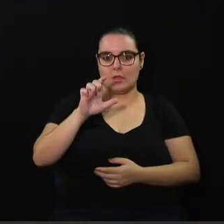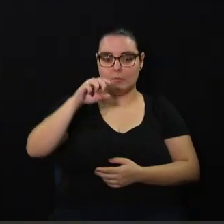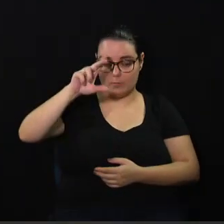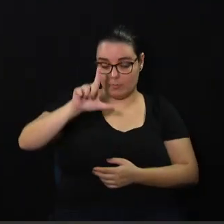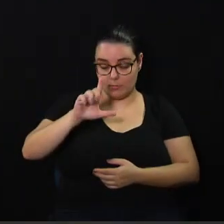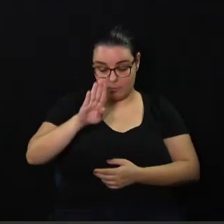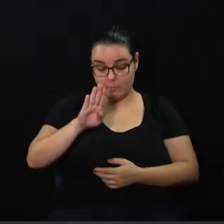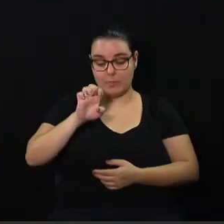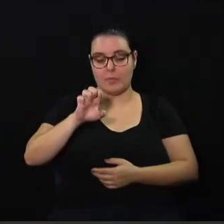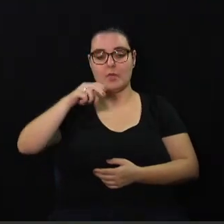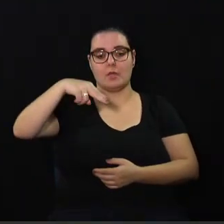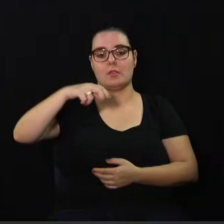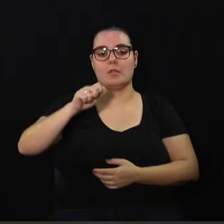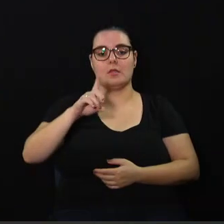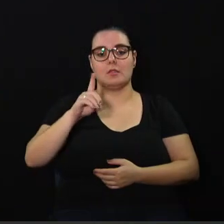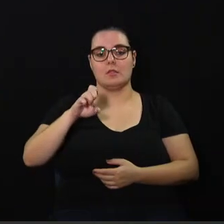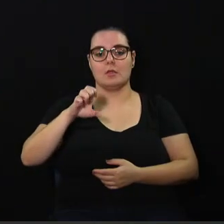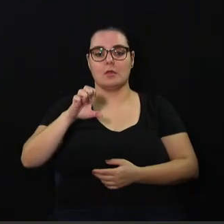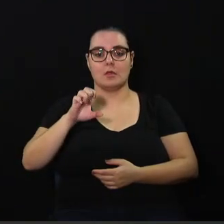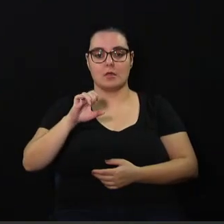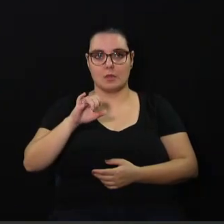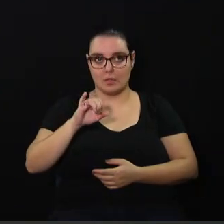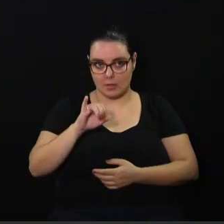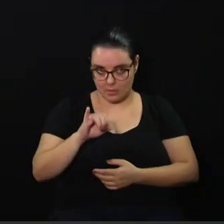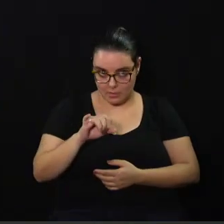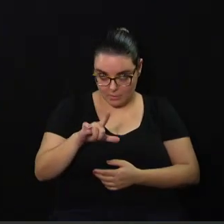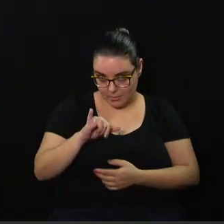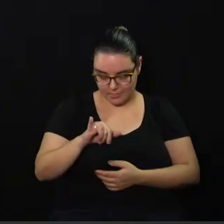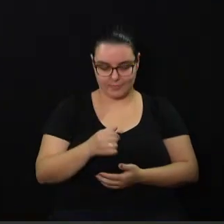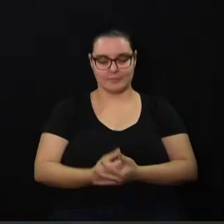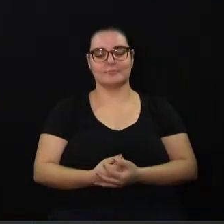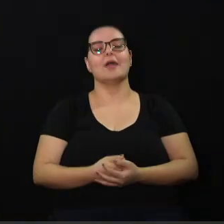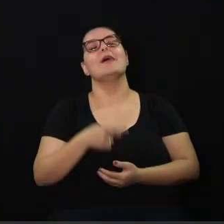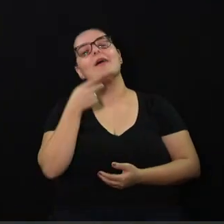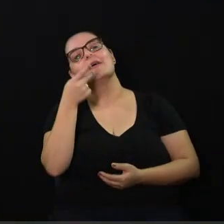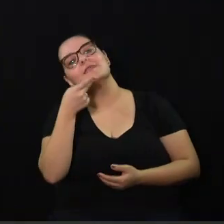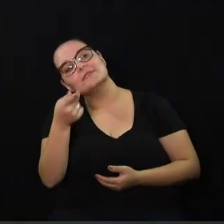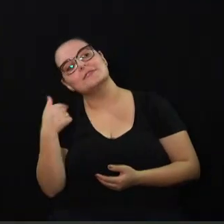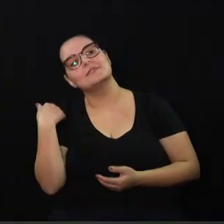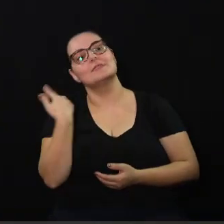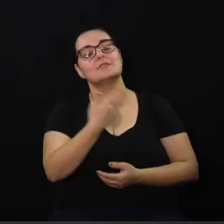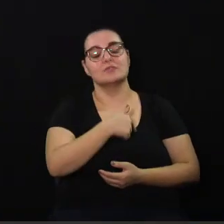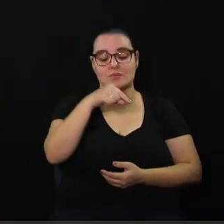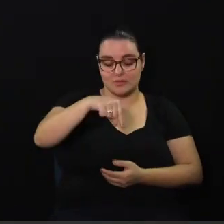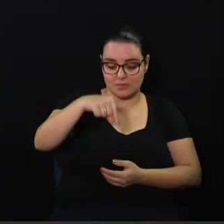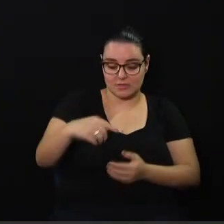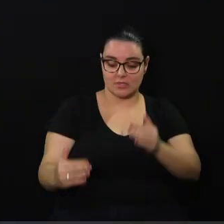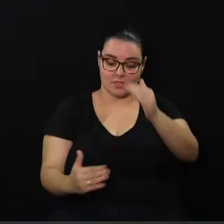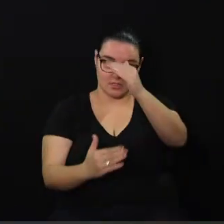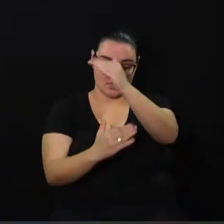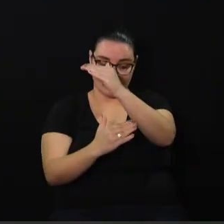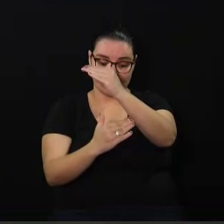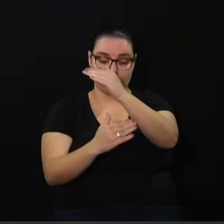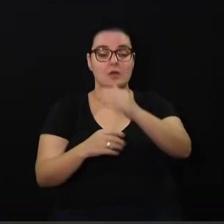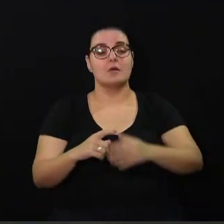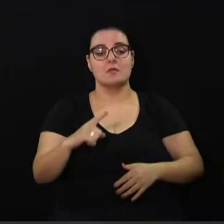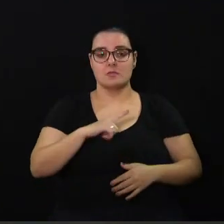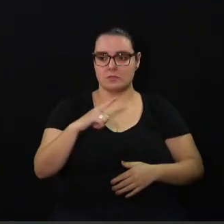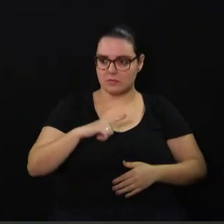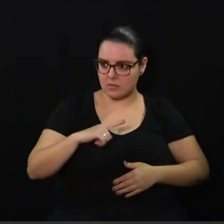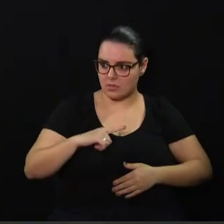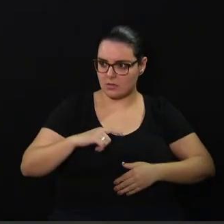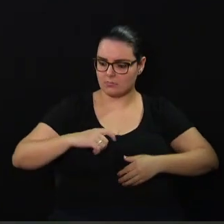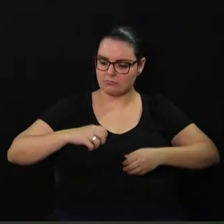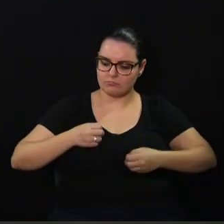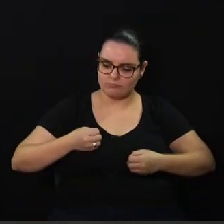é e dizer que a nossa casa aqui em tem fomentado esse tema